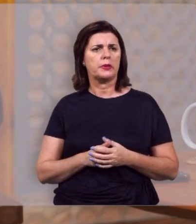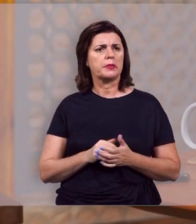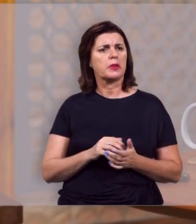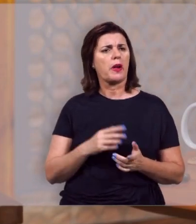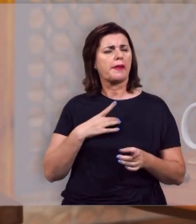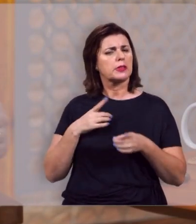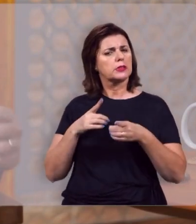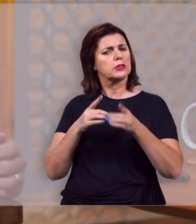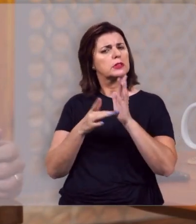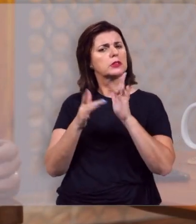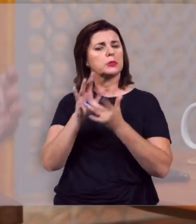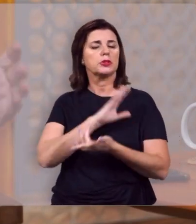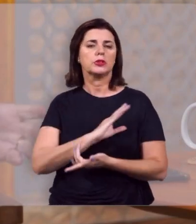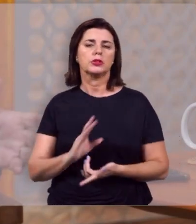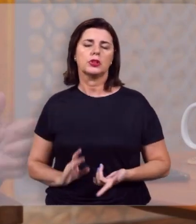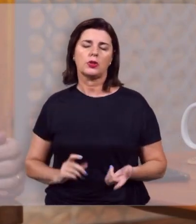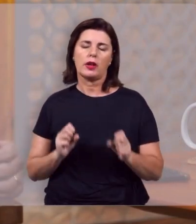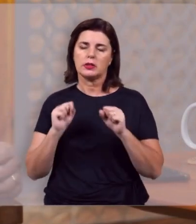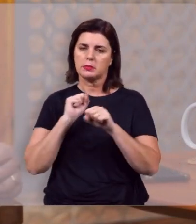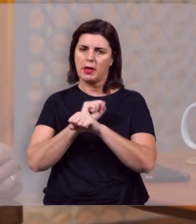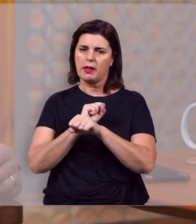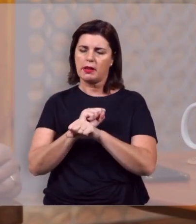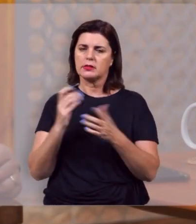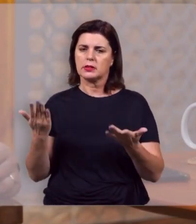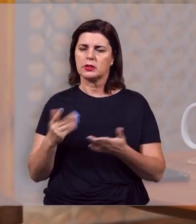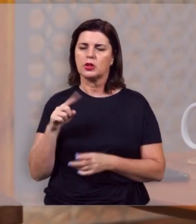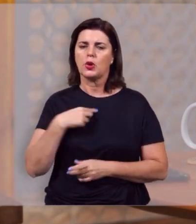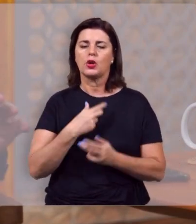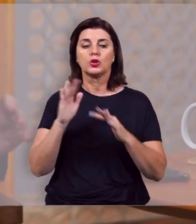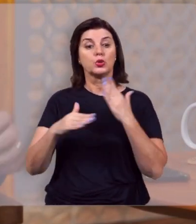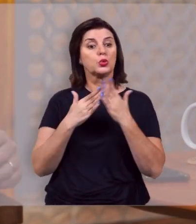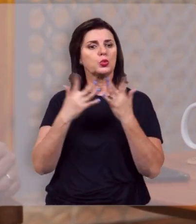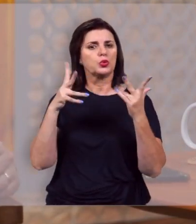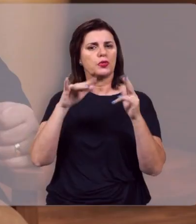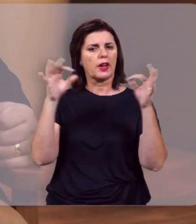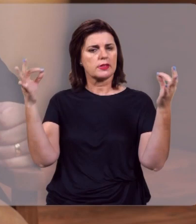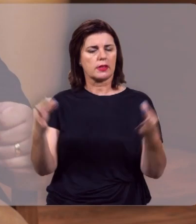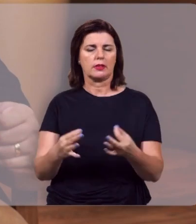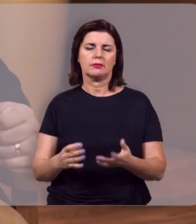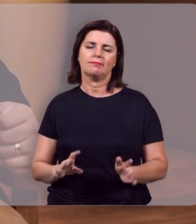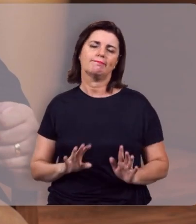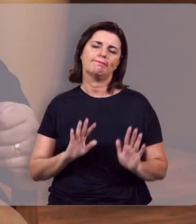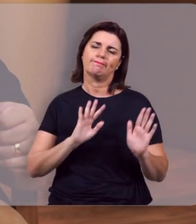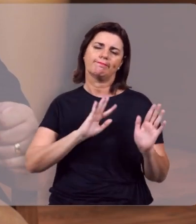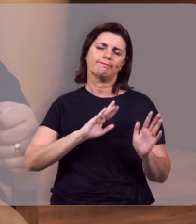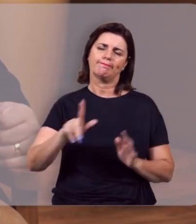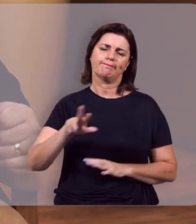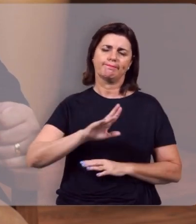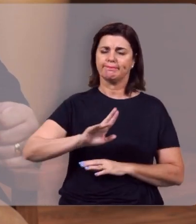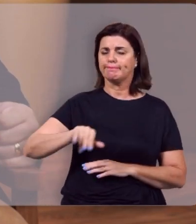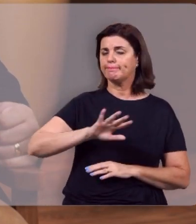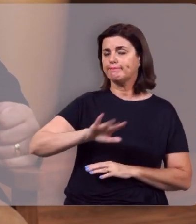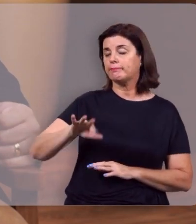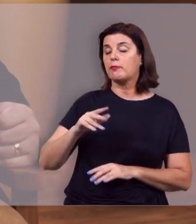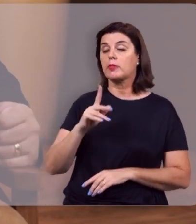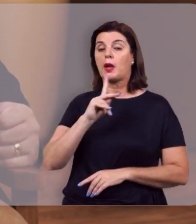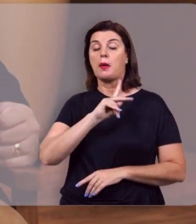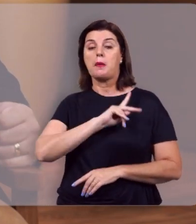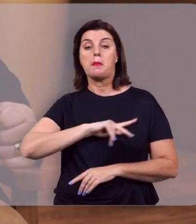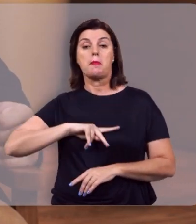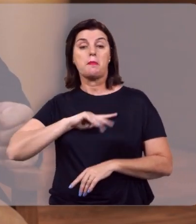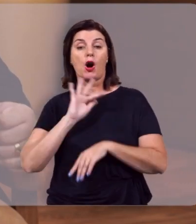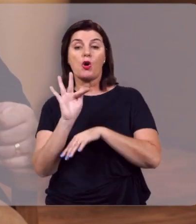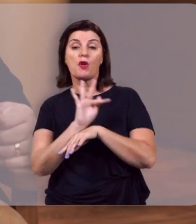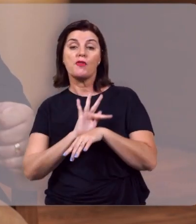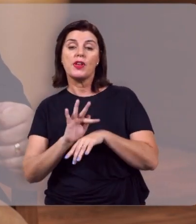se tornado um discípulo, uma discípula de Jesus? É essa a expectativa que nós devemos ter, que tudo vai dar certo? De forma alguma. Paulo, em Filipenses, é muito claro ao dizer